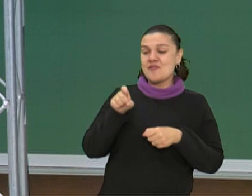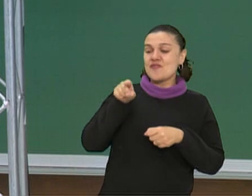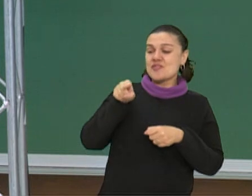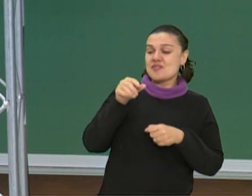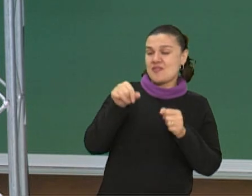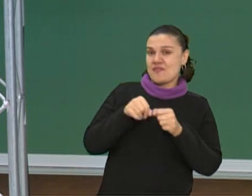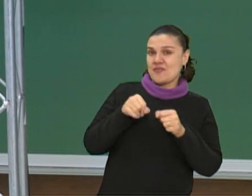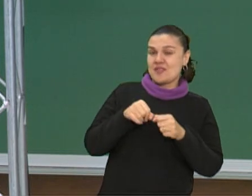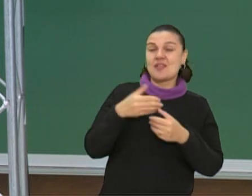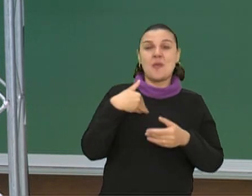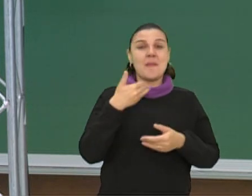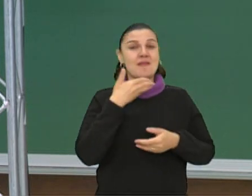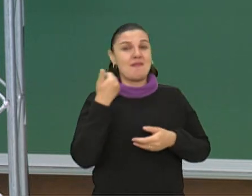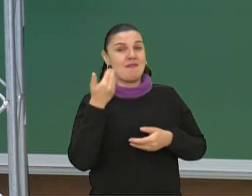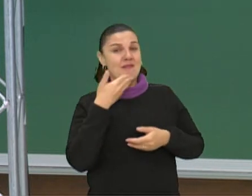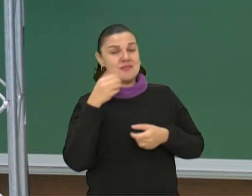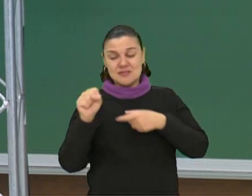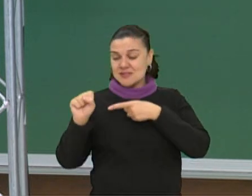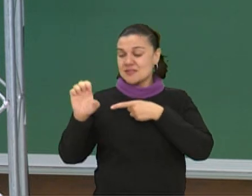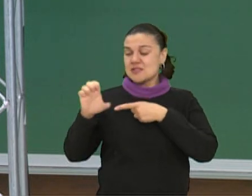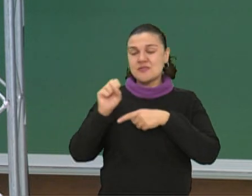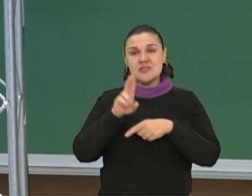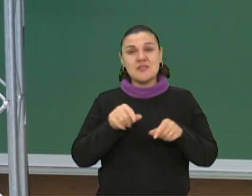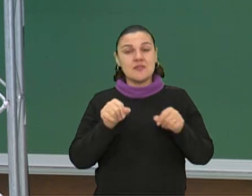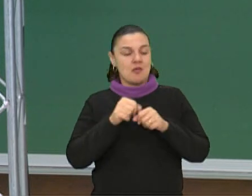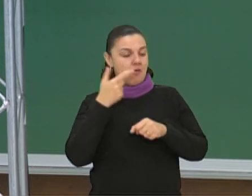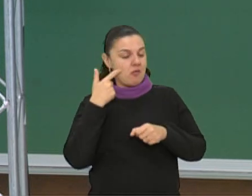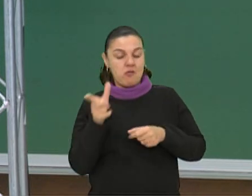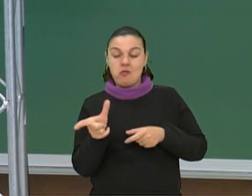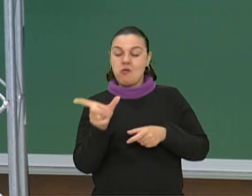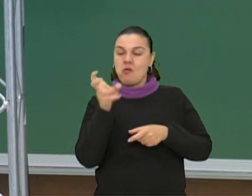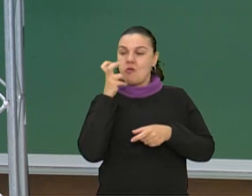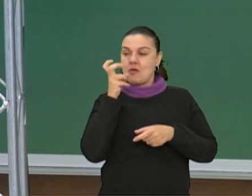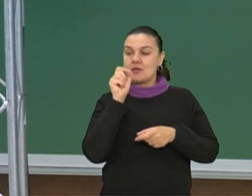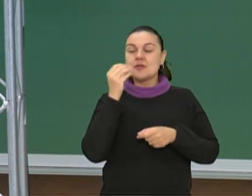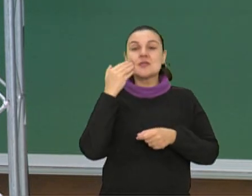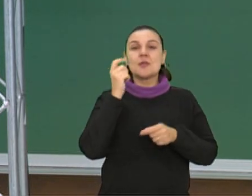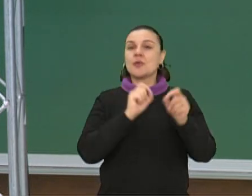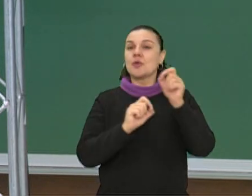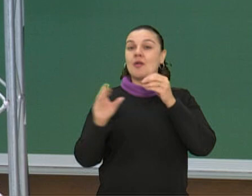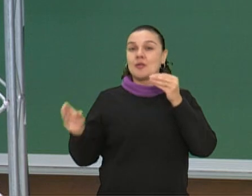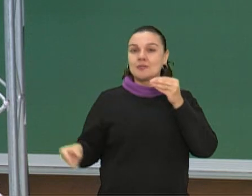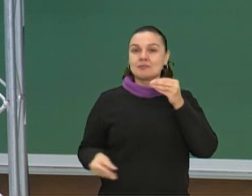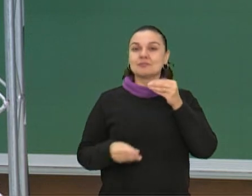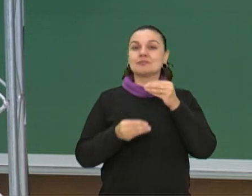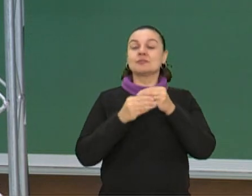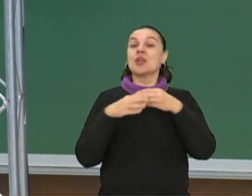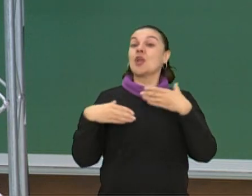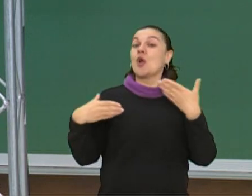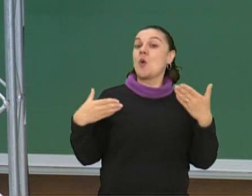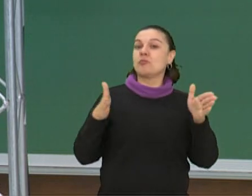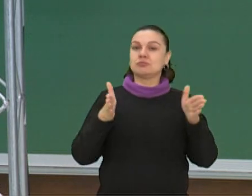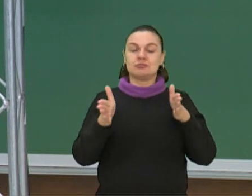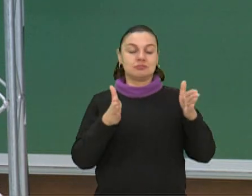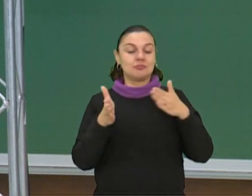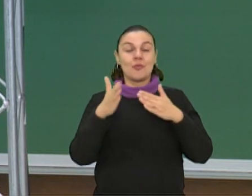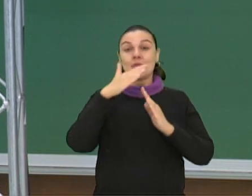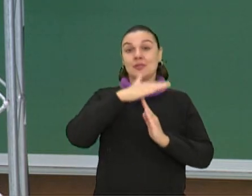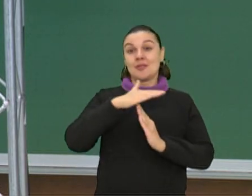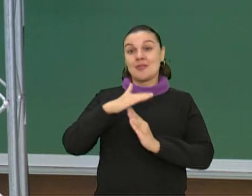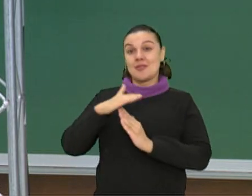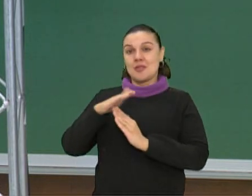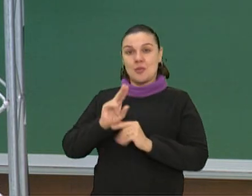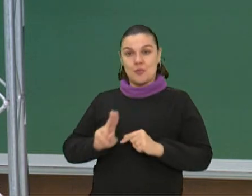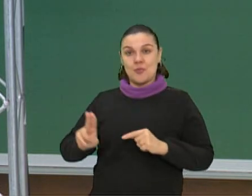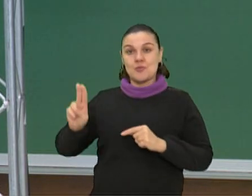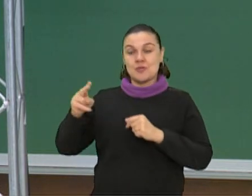fizeres. Então fica mais fácil quando nós identificamos essas partículas e sabemos então em qual tempo nós estamos